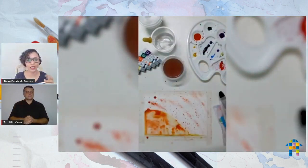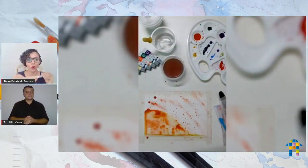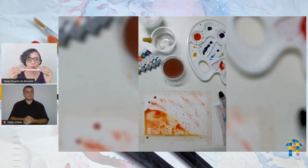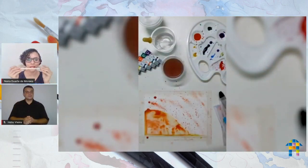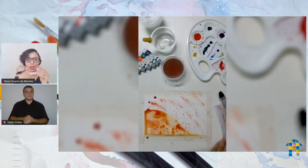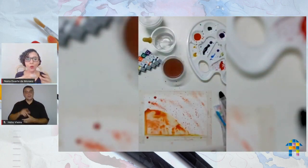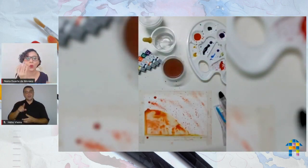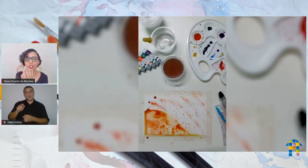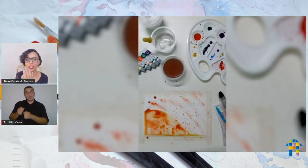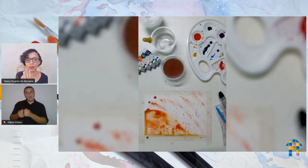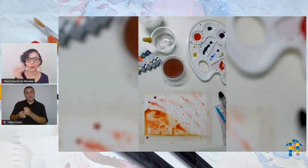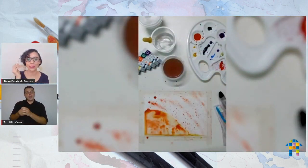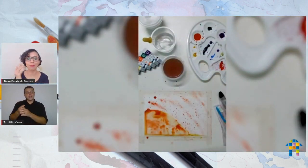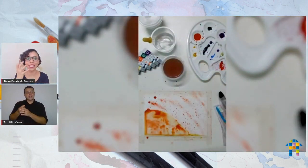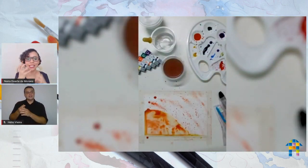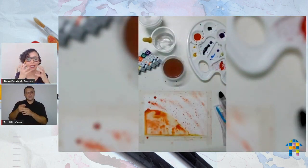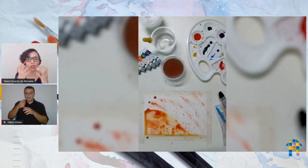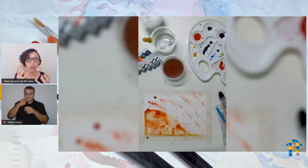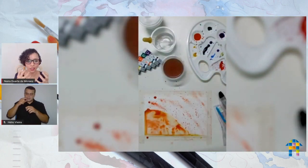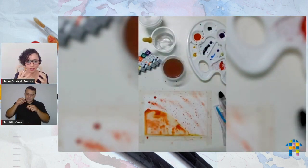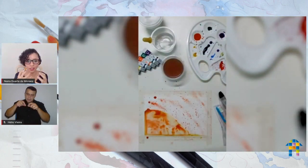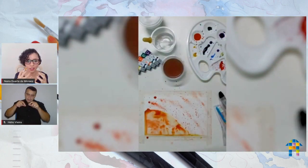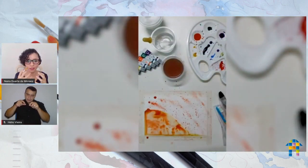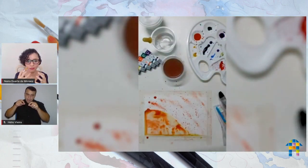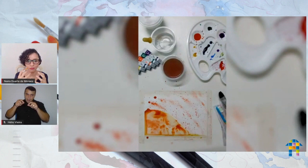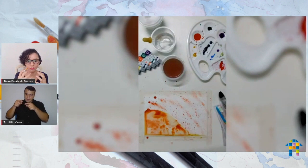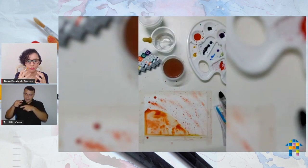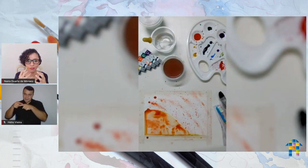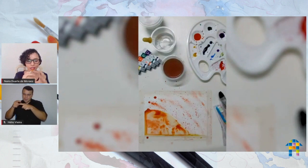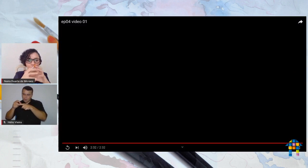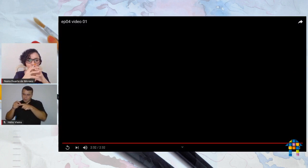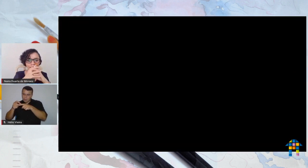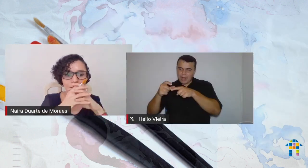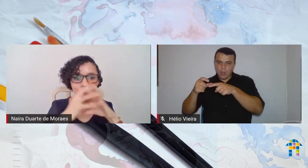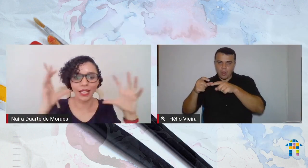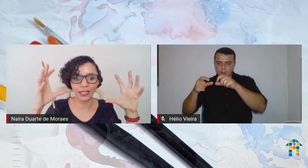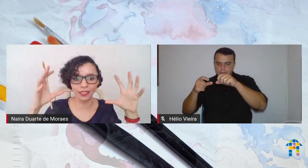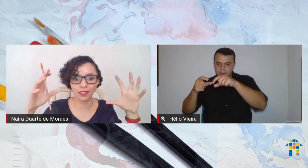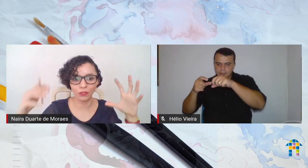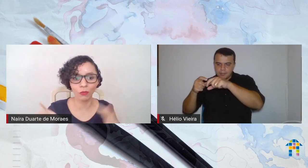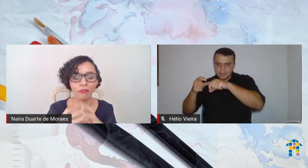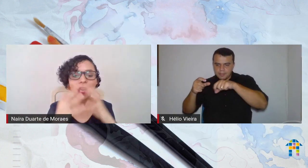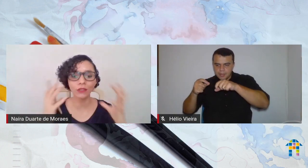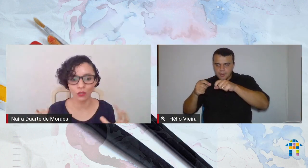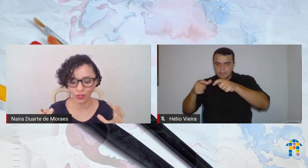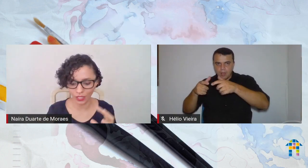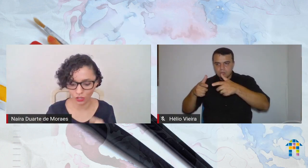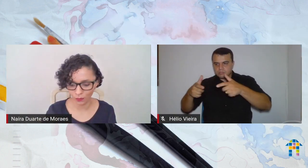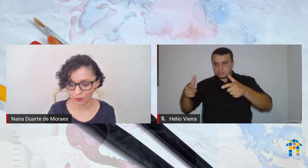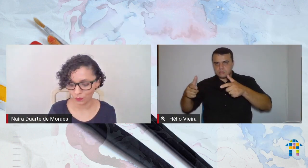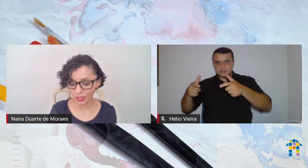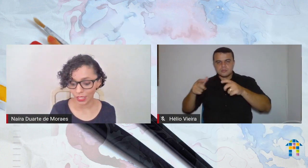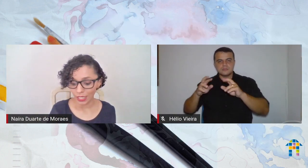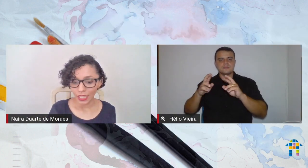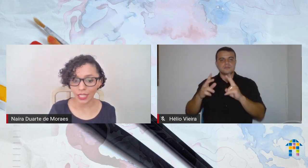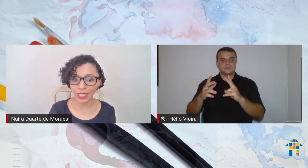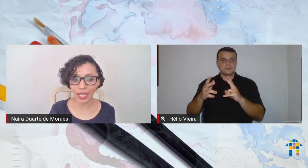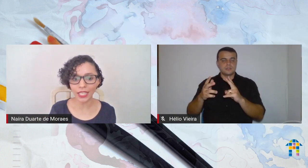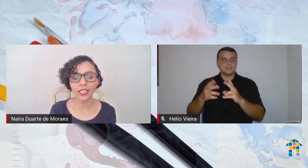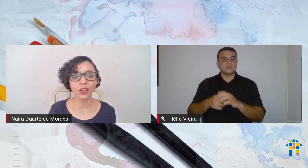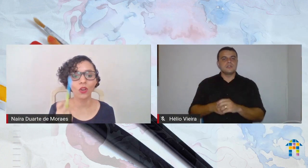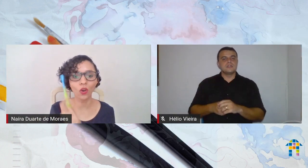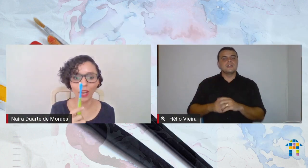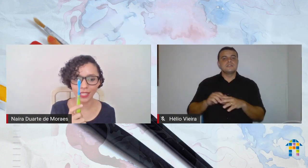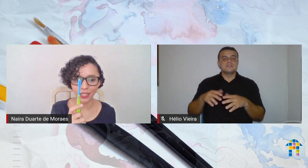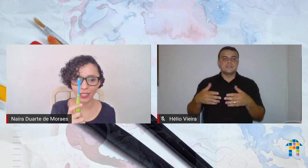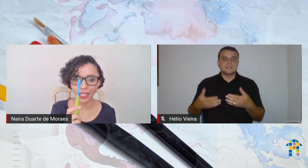Isso cria, com o pincel, gotículas mais grossas e mais espalhadas. O movimento é diferente. E